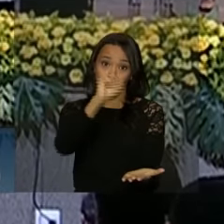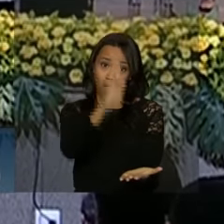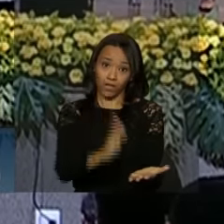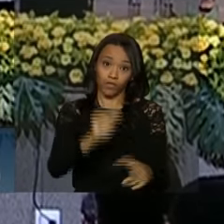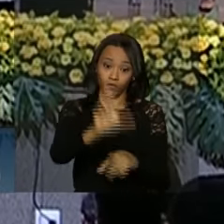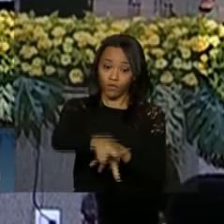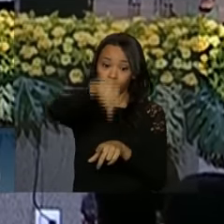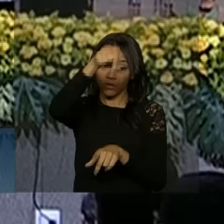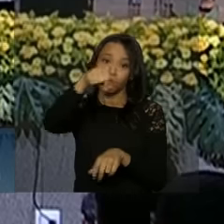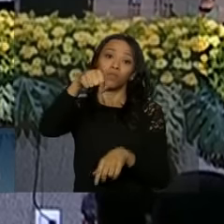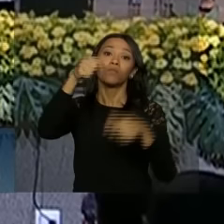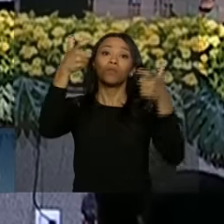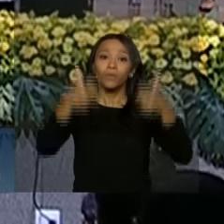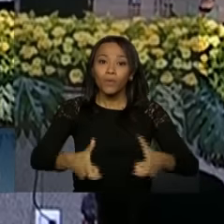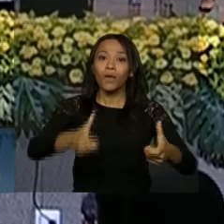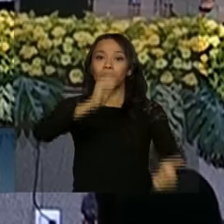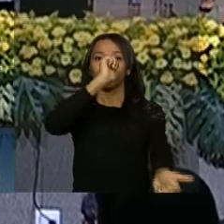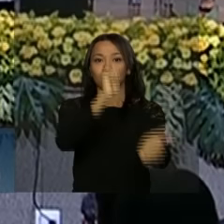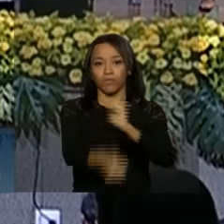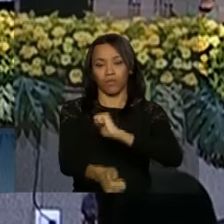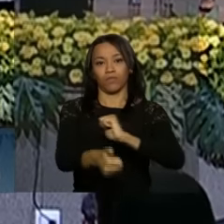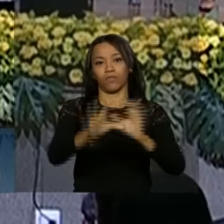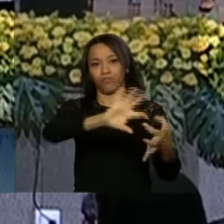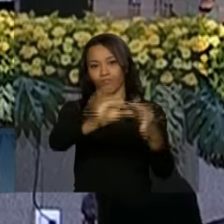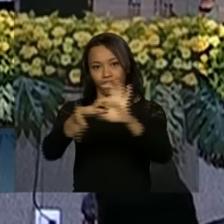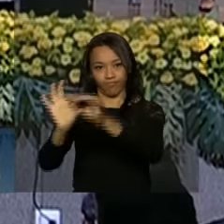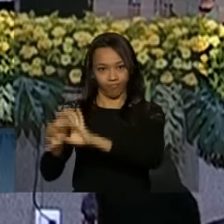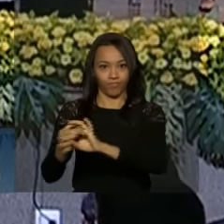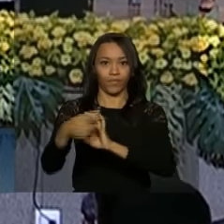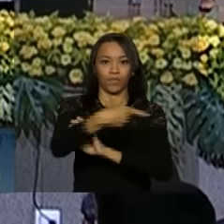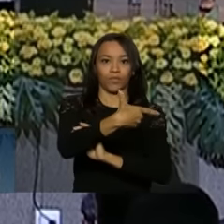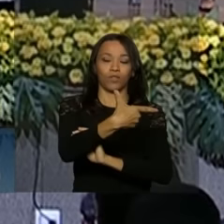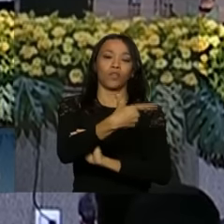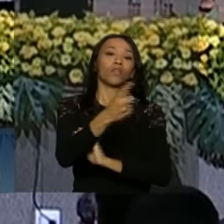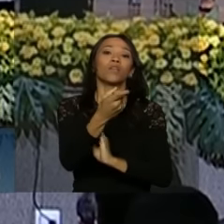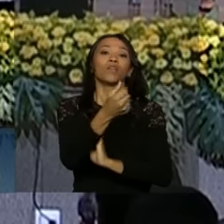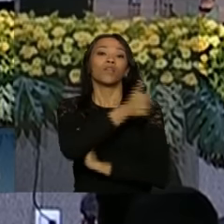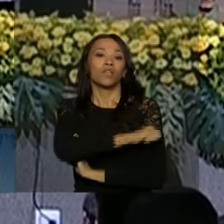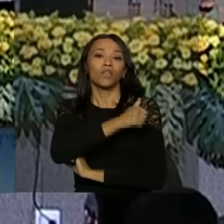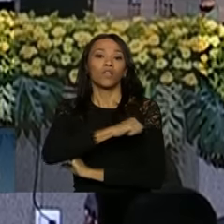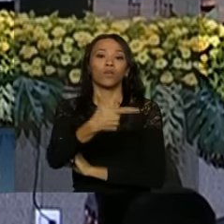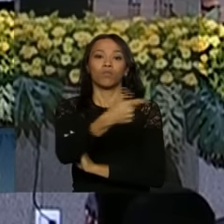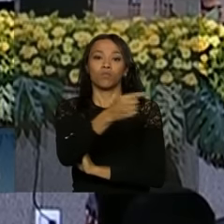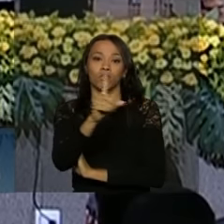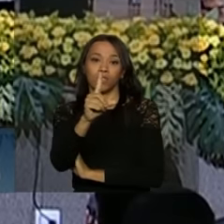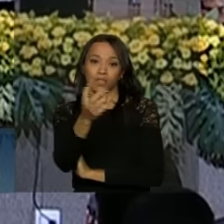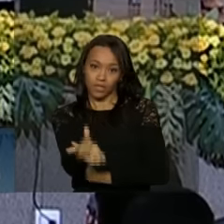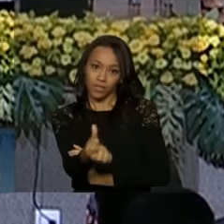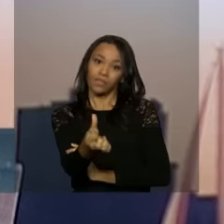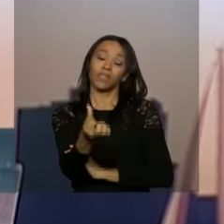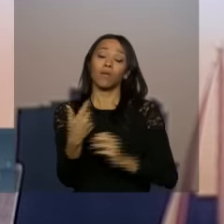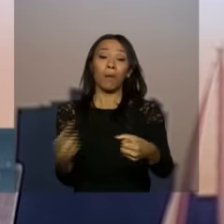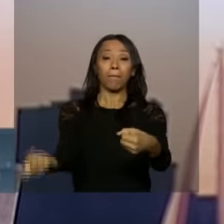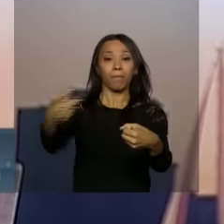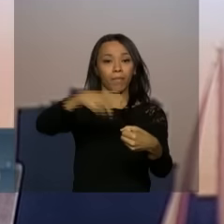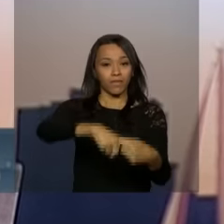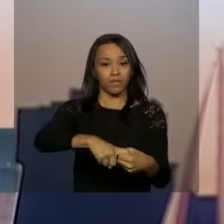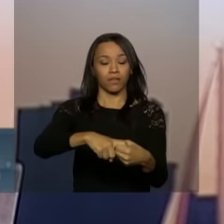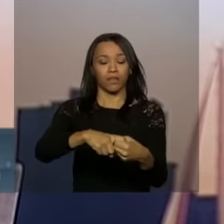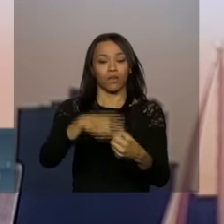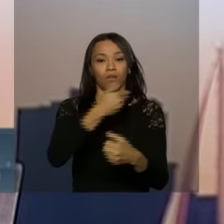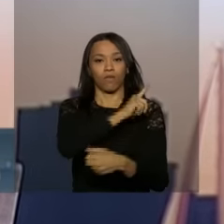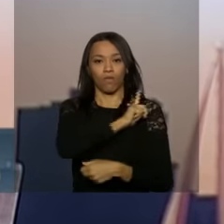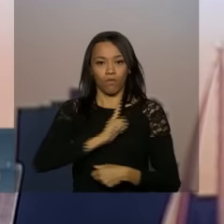Rio 2016, que é essa parceria que nós construímos com o governo do município do Rio de